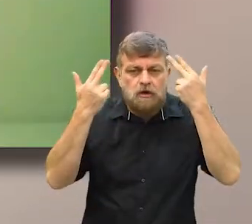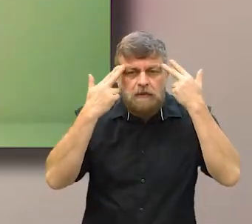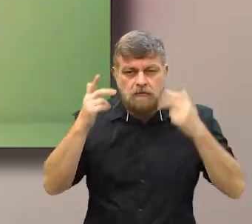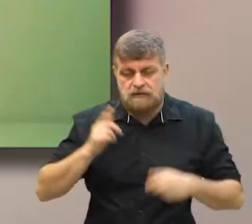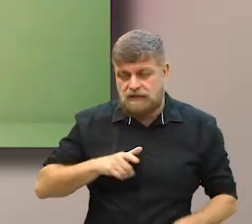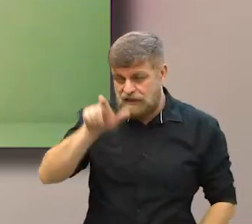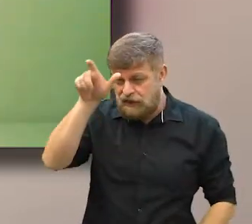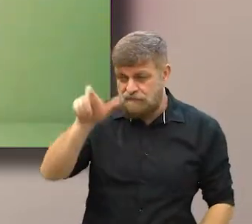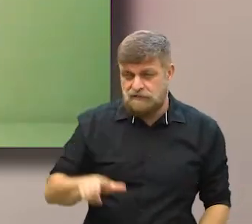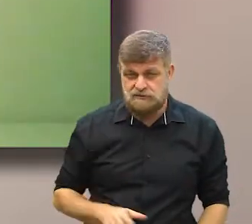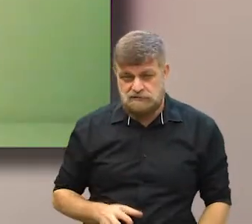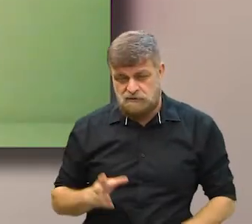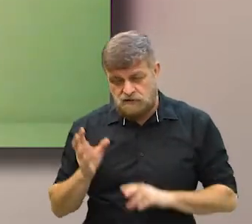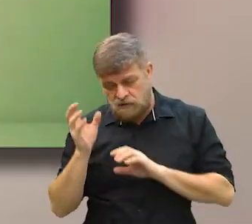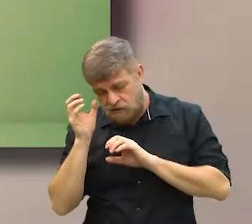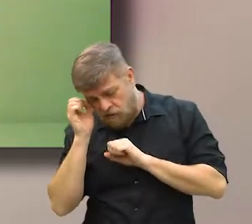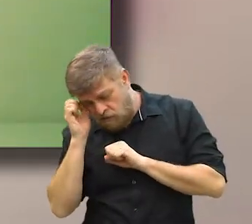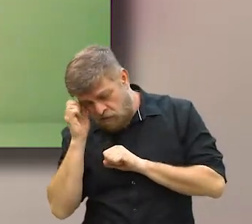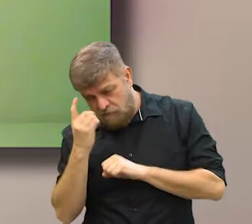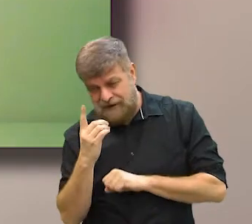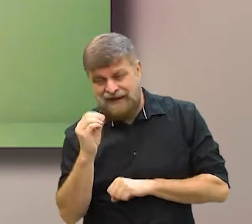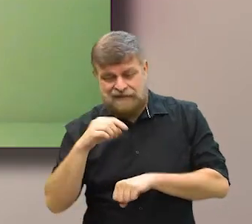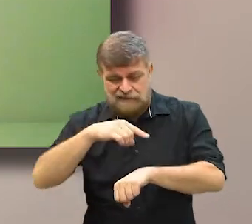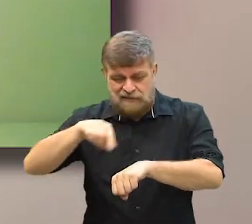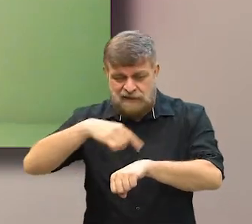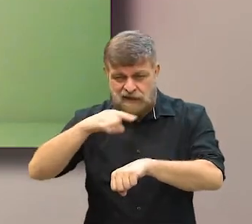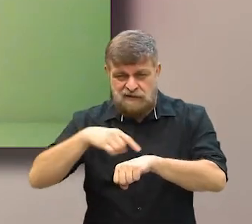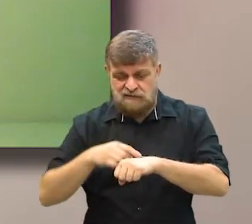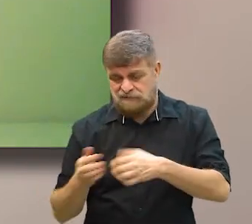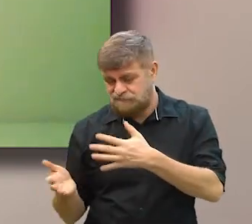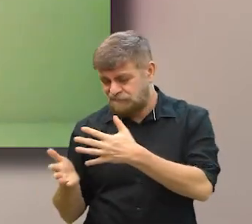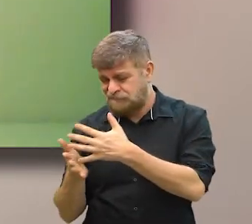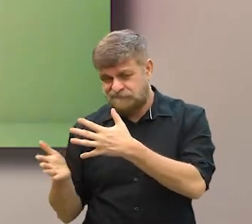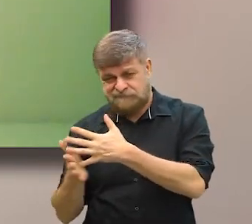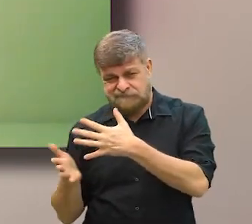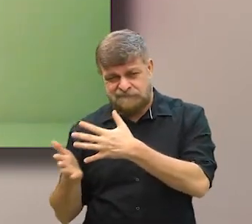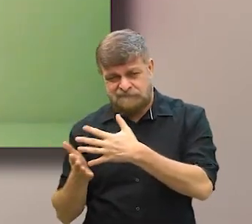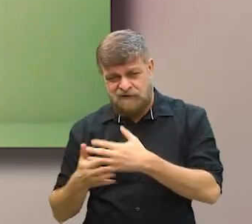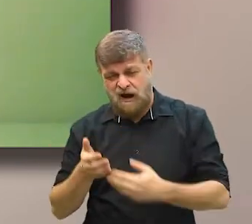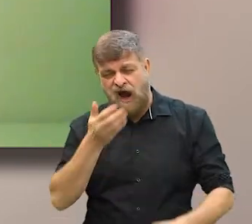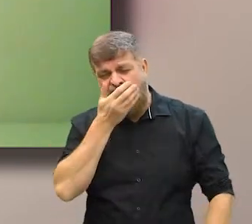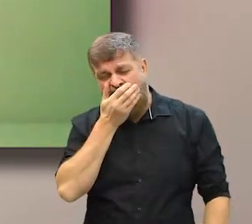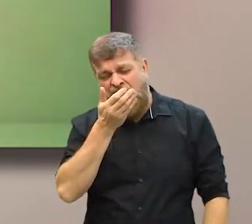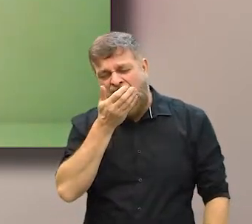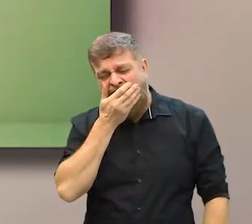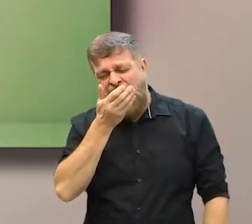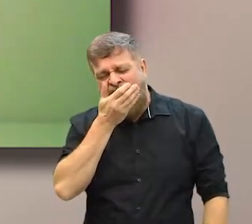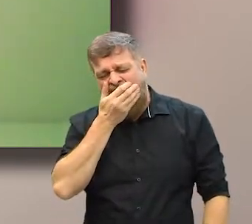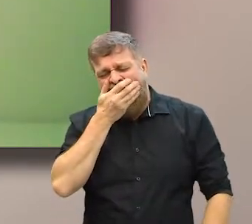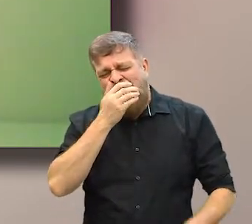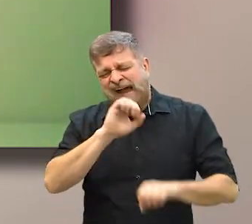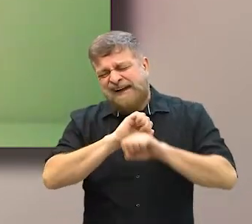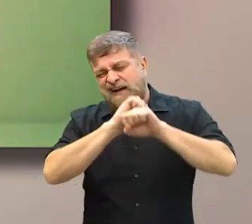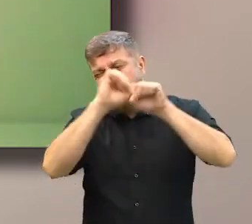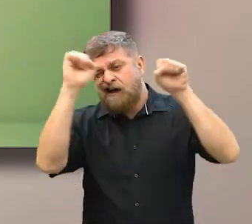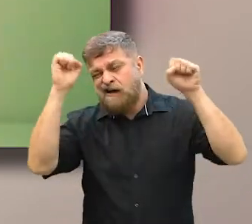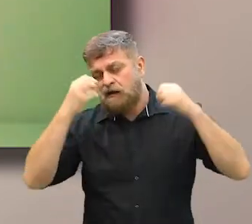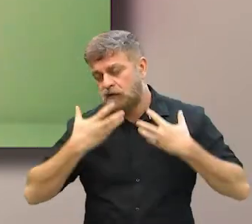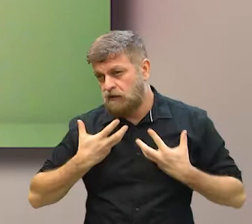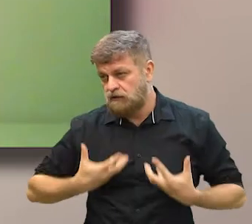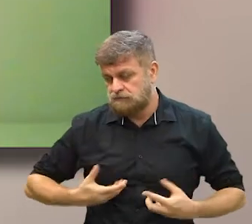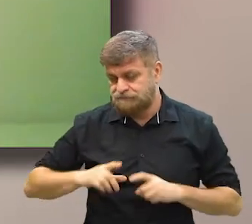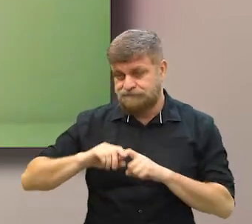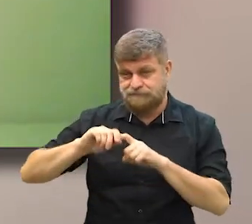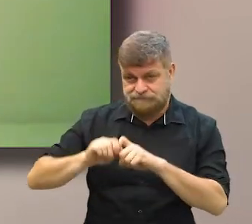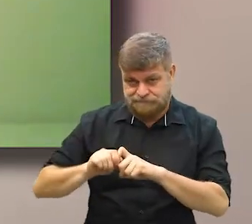E temos indivíduos que dormem 10 horas por noite, um sono de péssima qualidade. E, na verdade, eles acordam com sono, cansados,